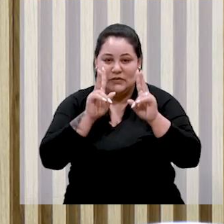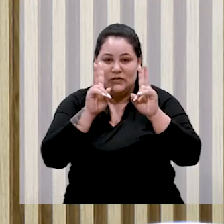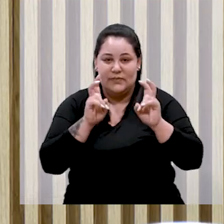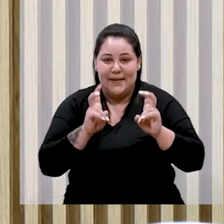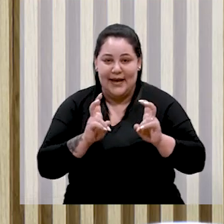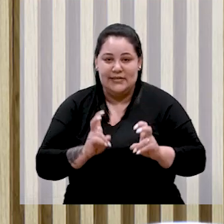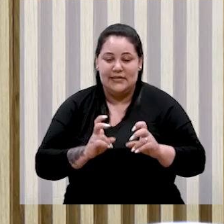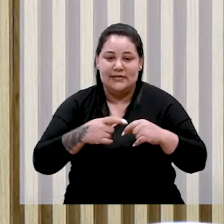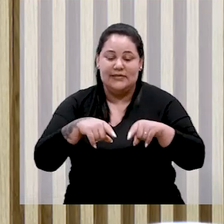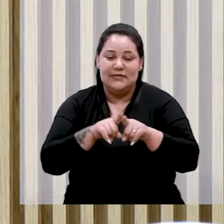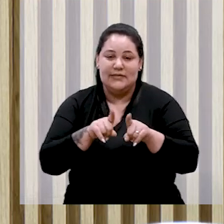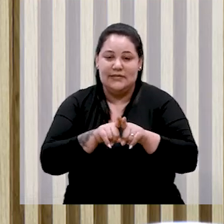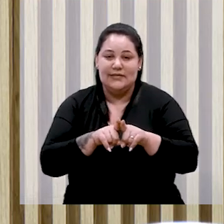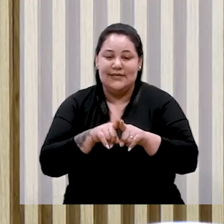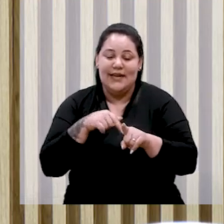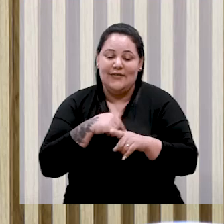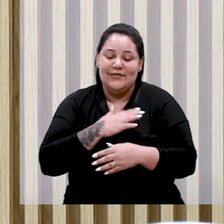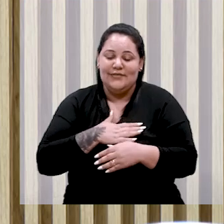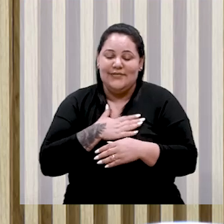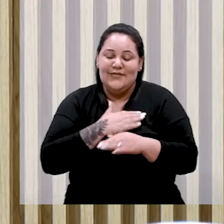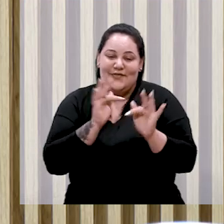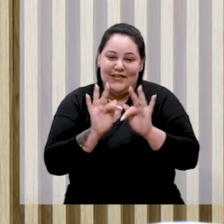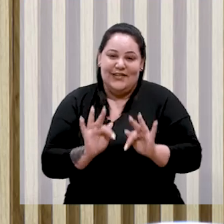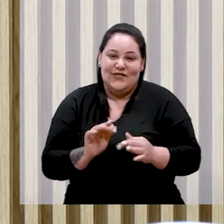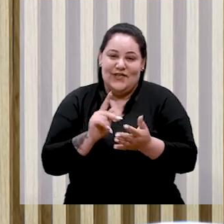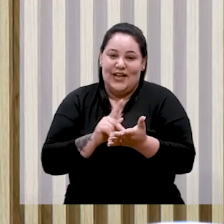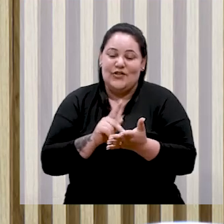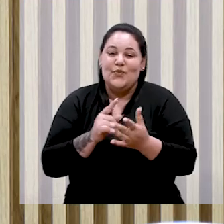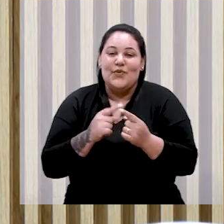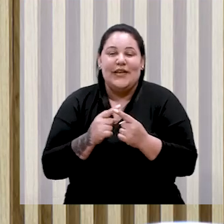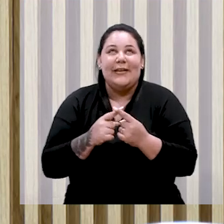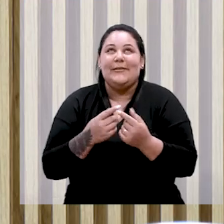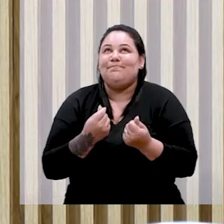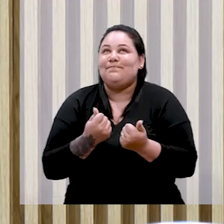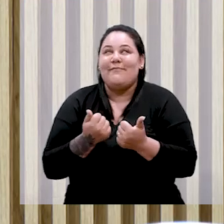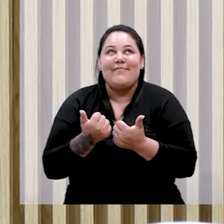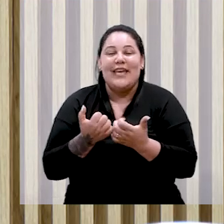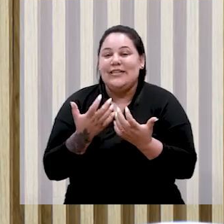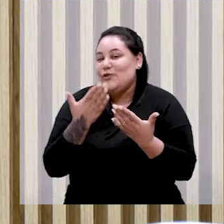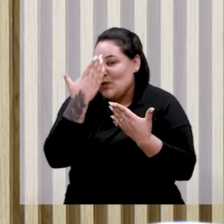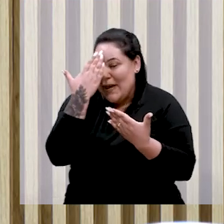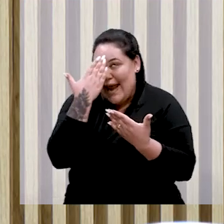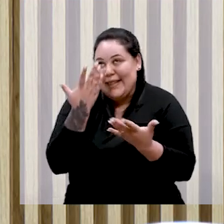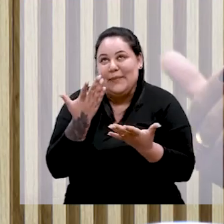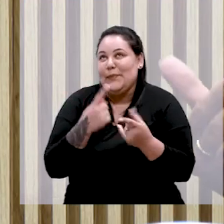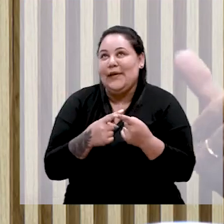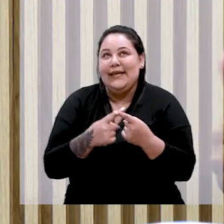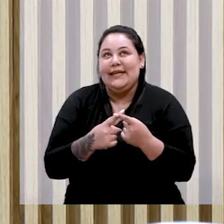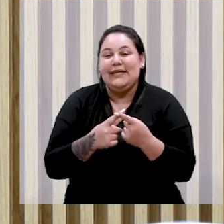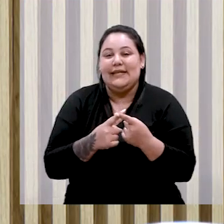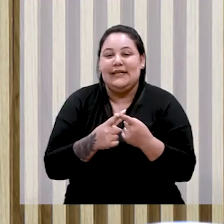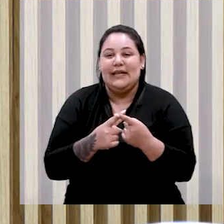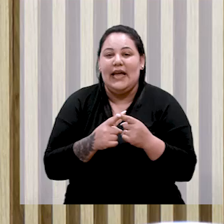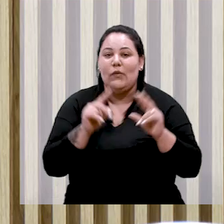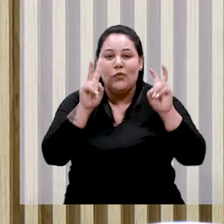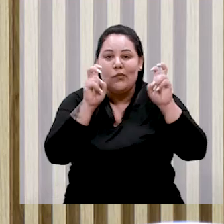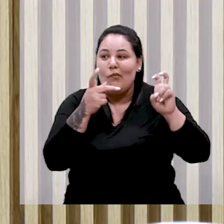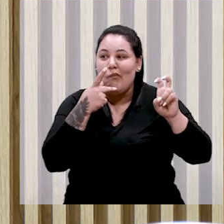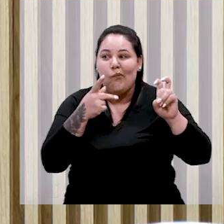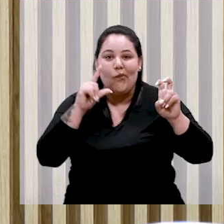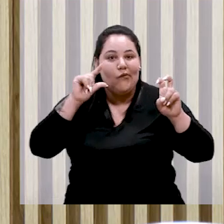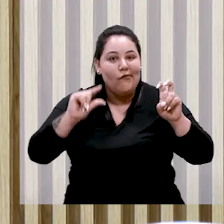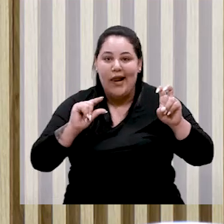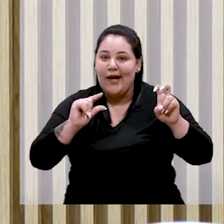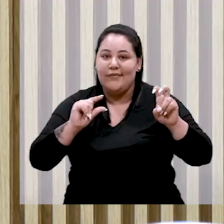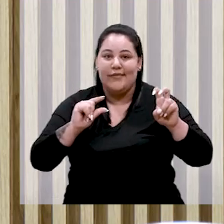uma forma... que me deixa muito feliz mesmo, assim, porque é muito gratificante. Ver que é um tema que não era praticamente abordado, que